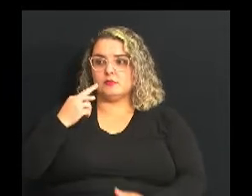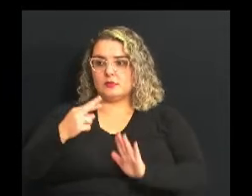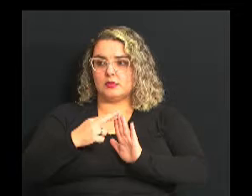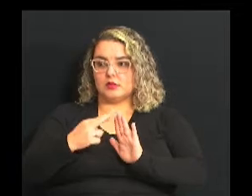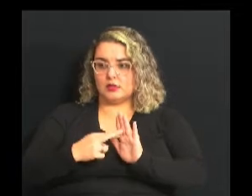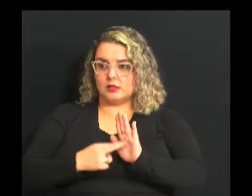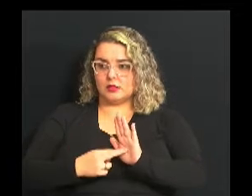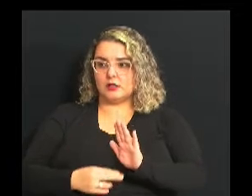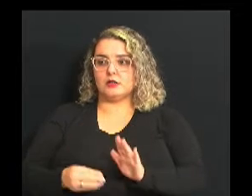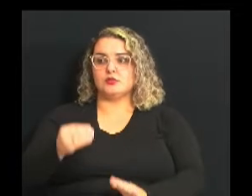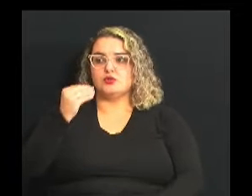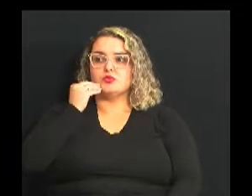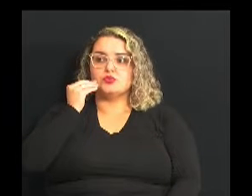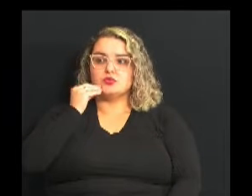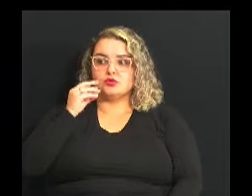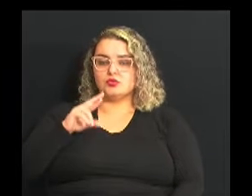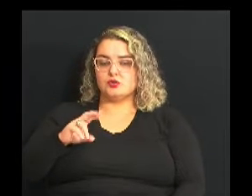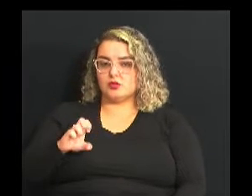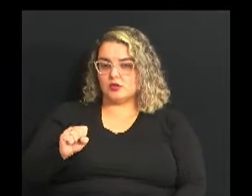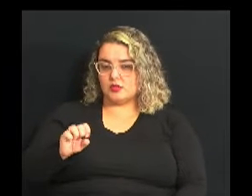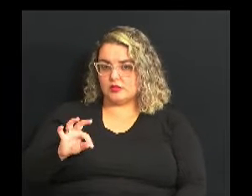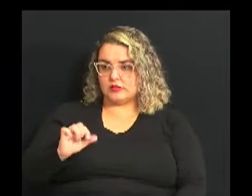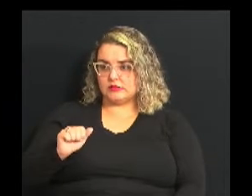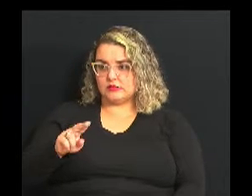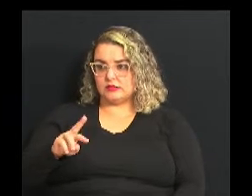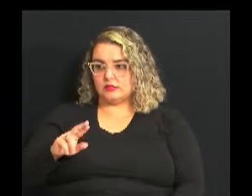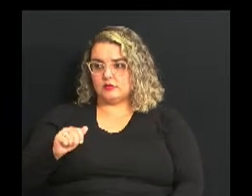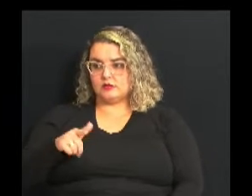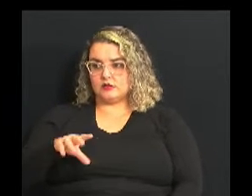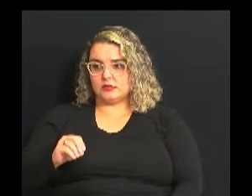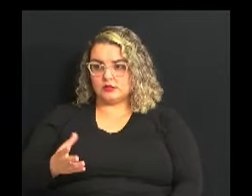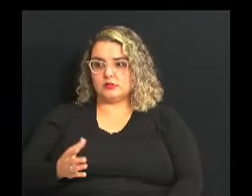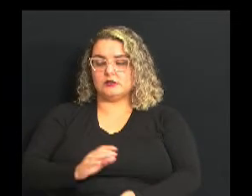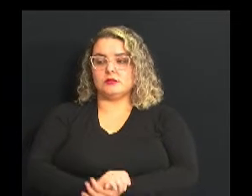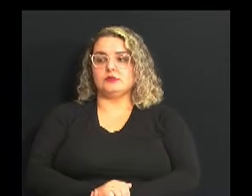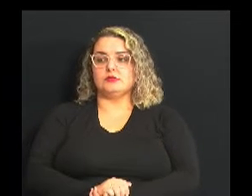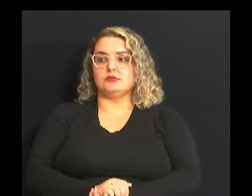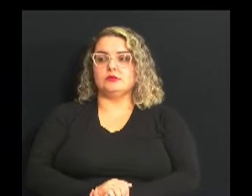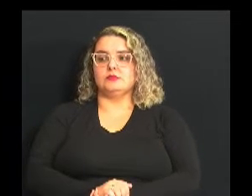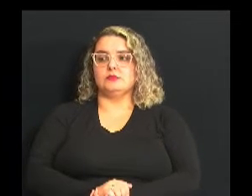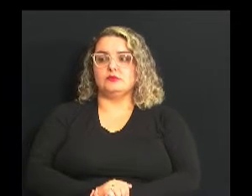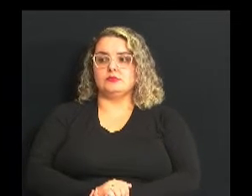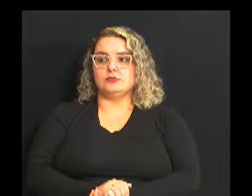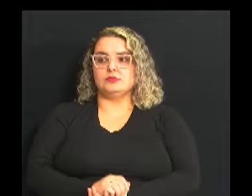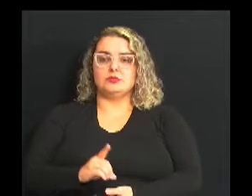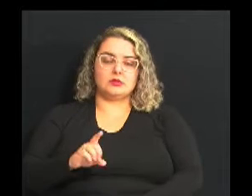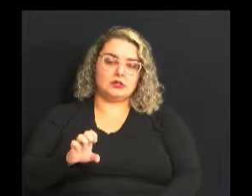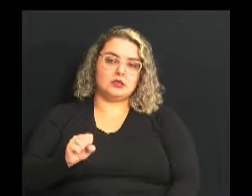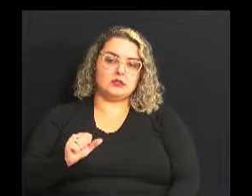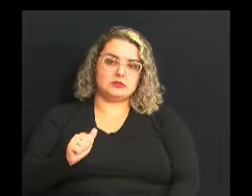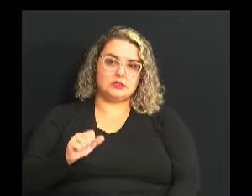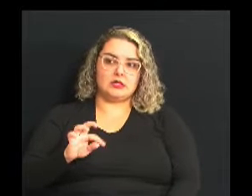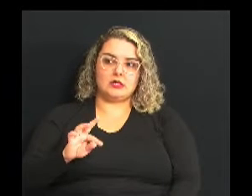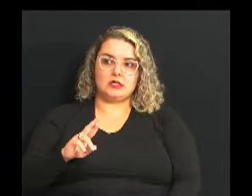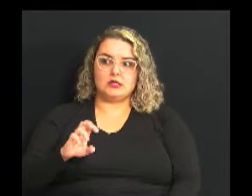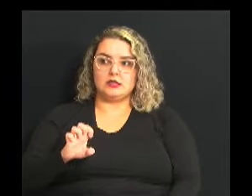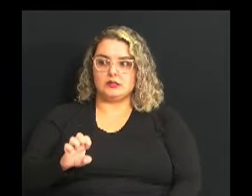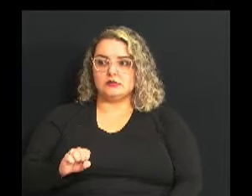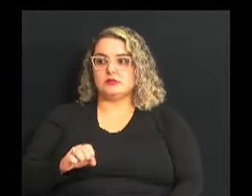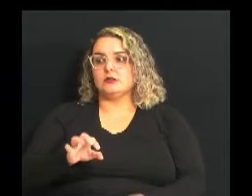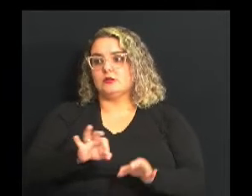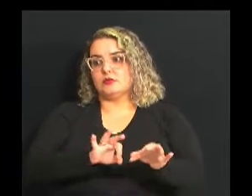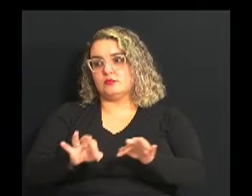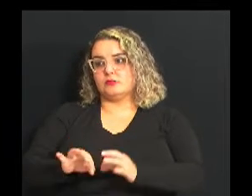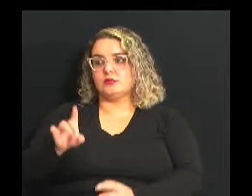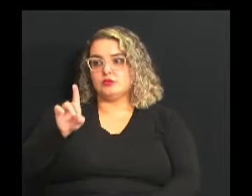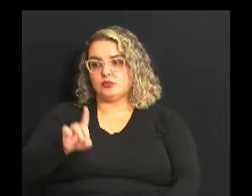de restauração, de recuperação de desastres, né? E nosso plano diretor de TI, né?